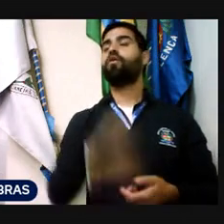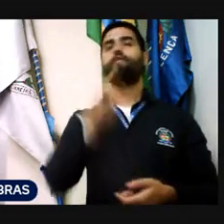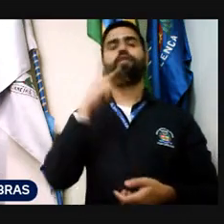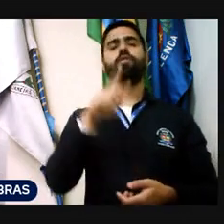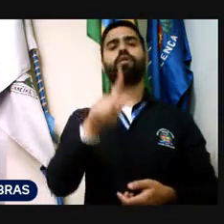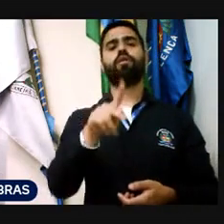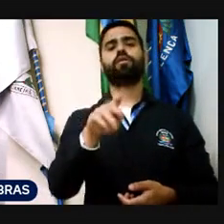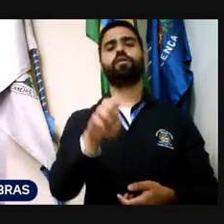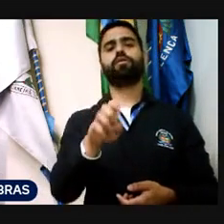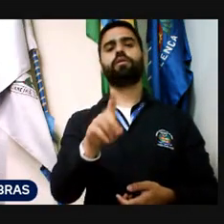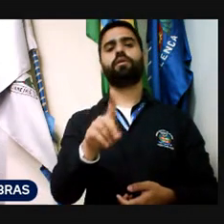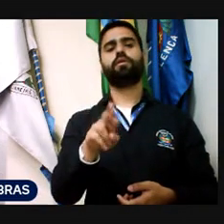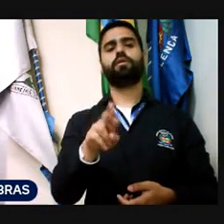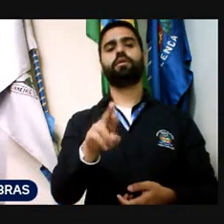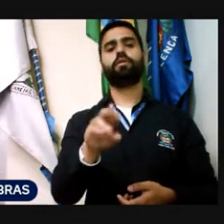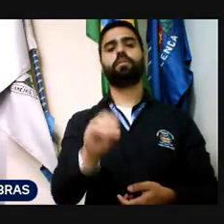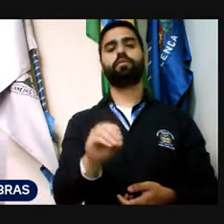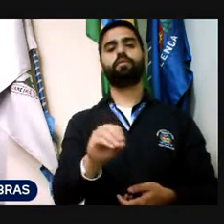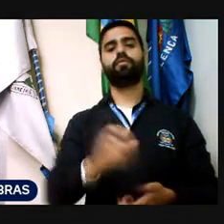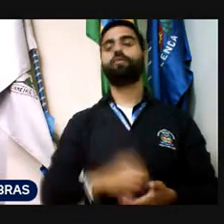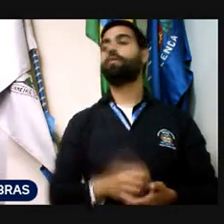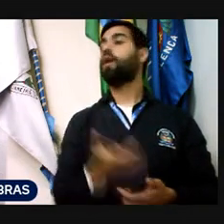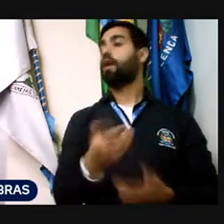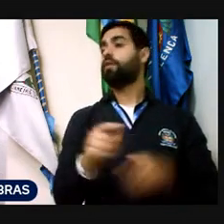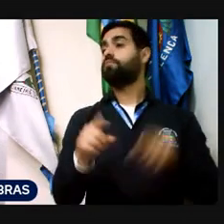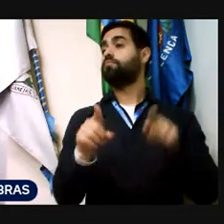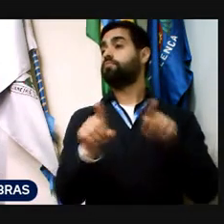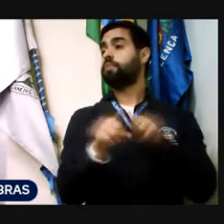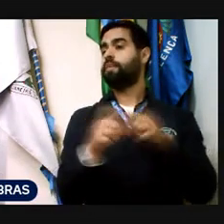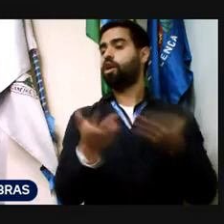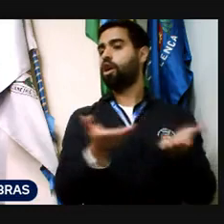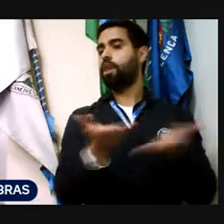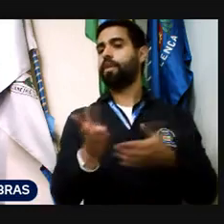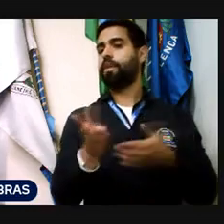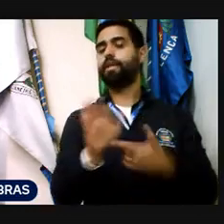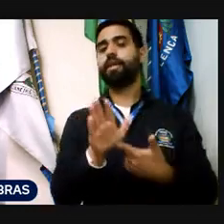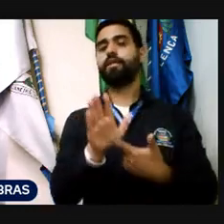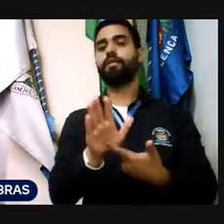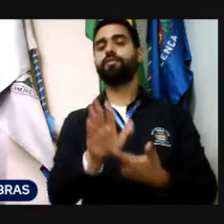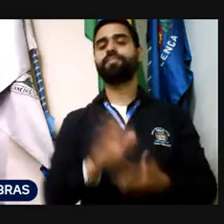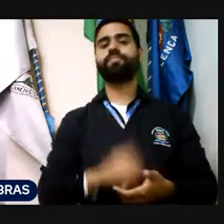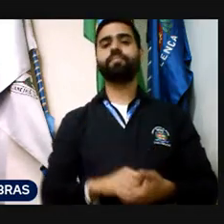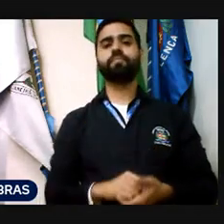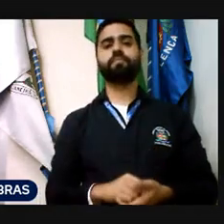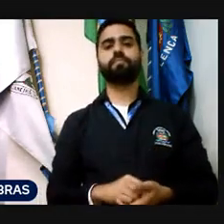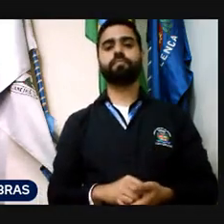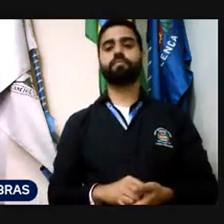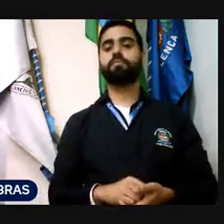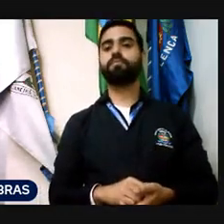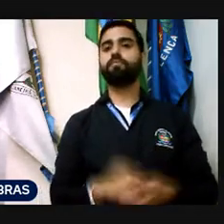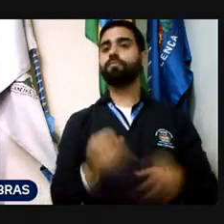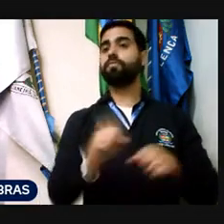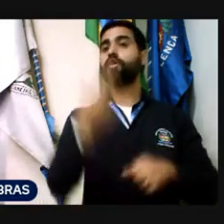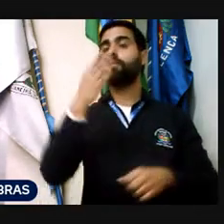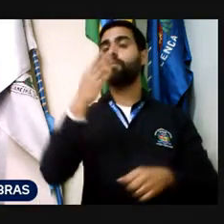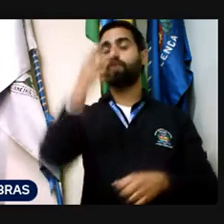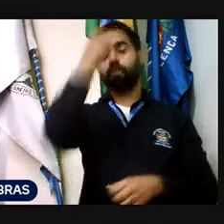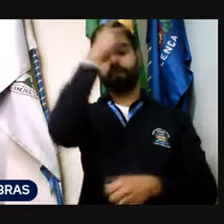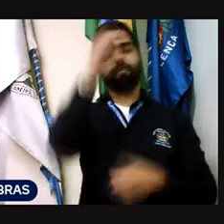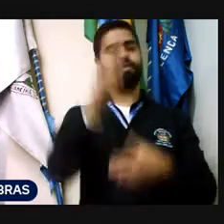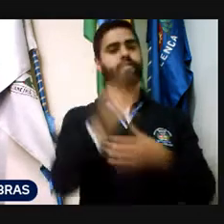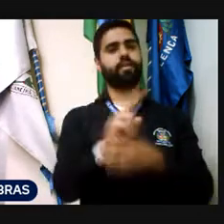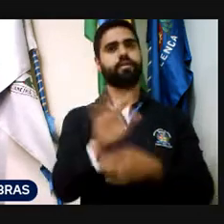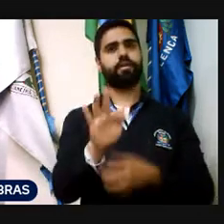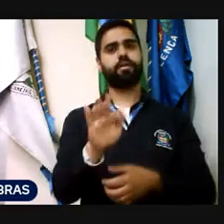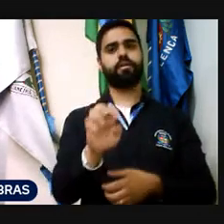nos atribuições da forma regimental, requer a Vossa Excelência o encaminhamento da presente indicação, solicitando ao excelentíssimo senhor prefeito municipal Luiz Fernando